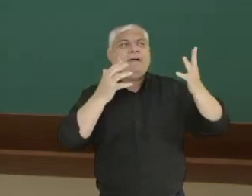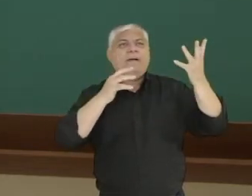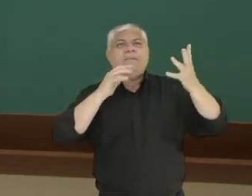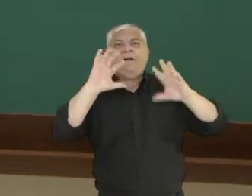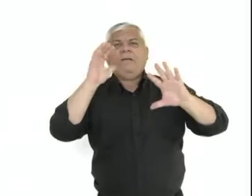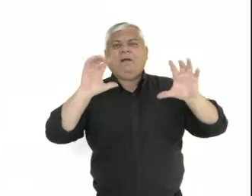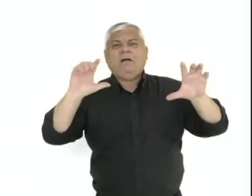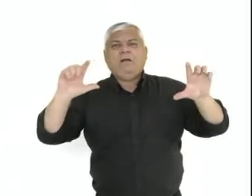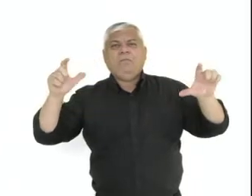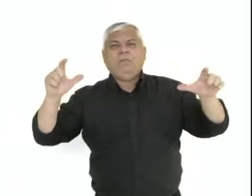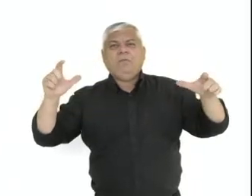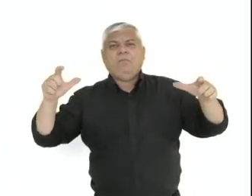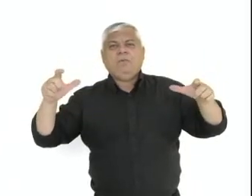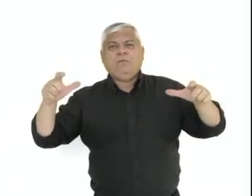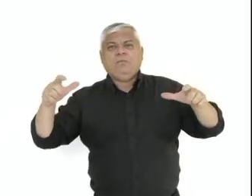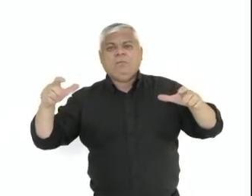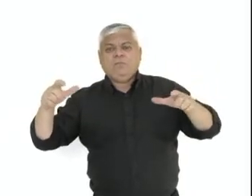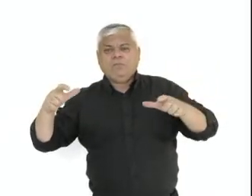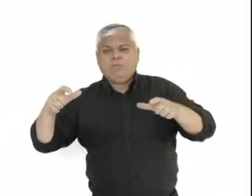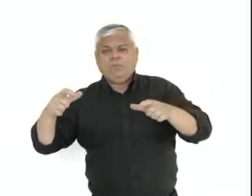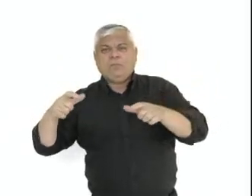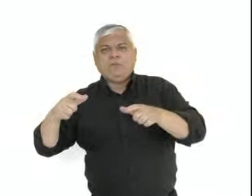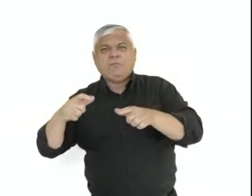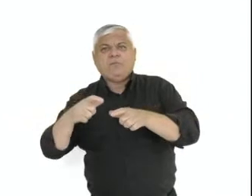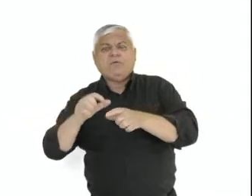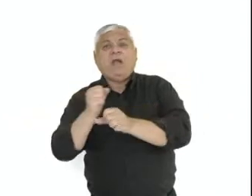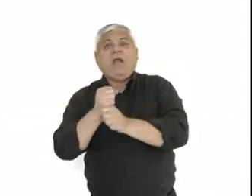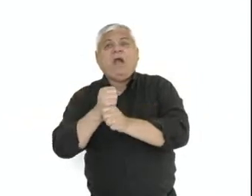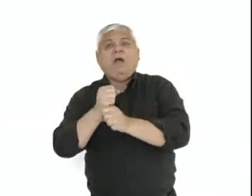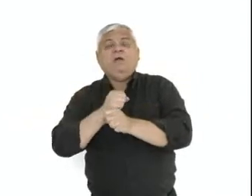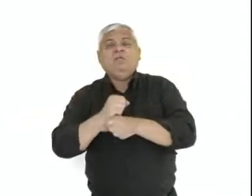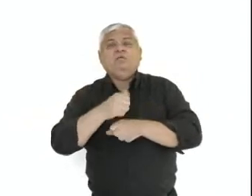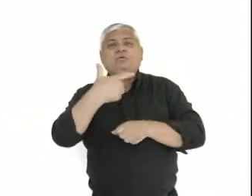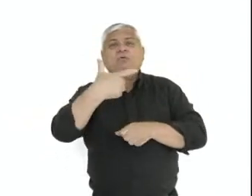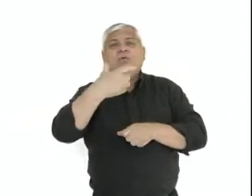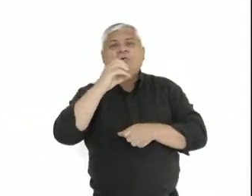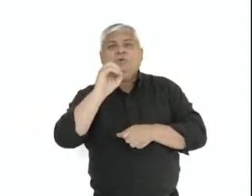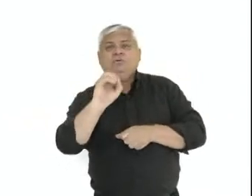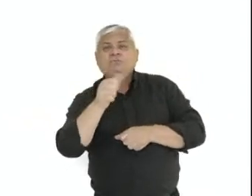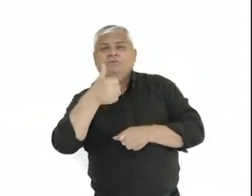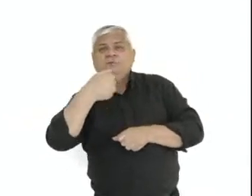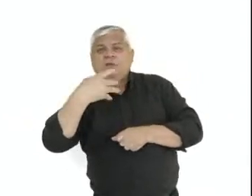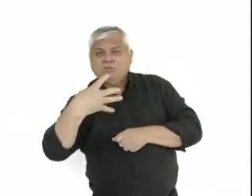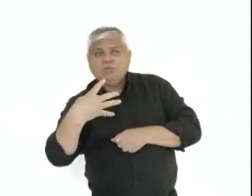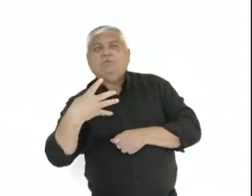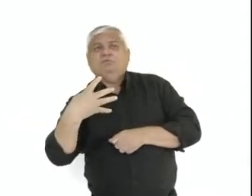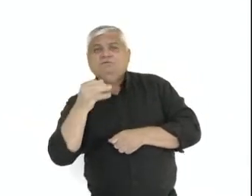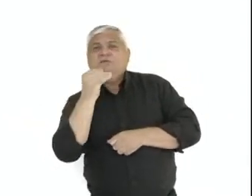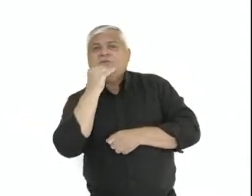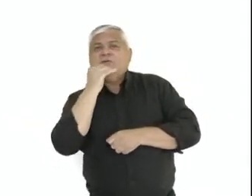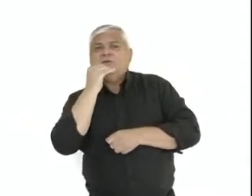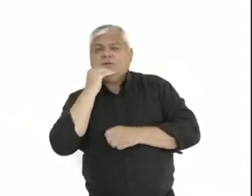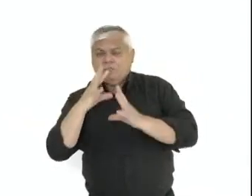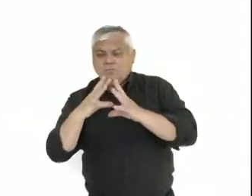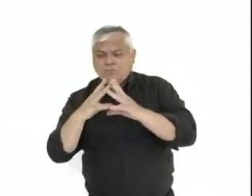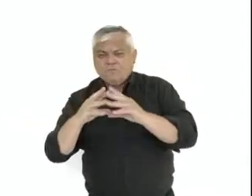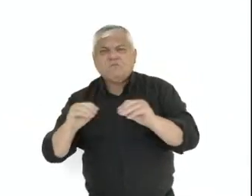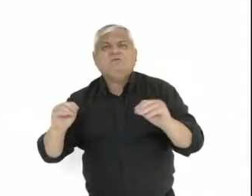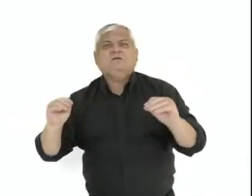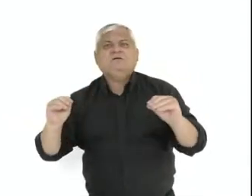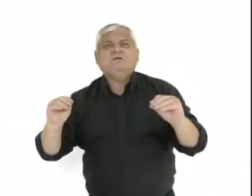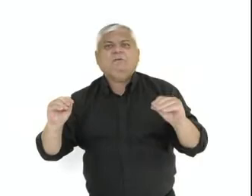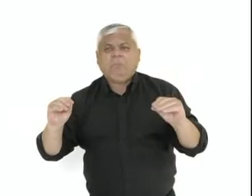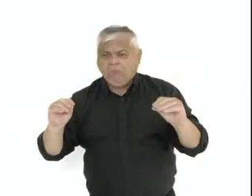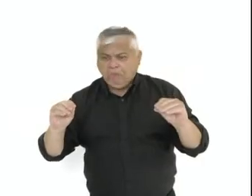em 2014, uma grande área coberta onde estava o Mar de Aral acabou